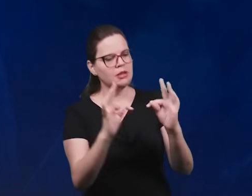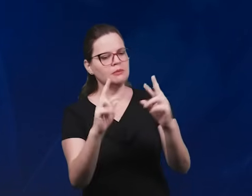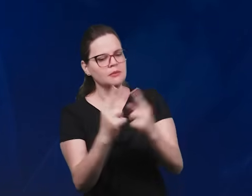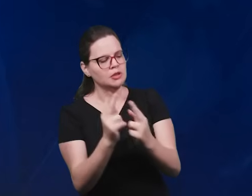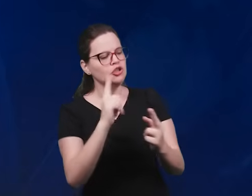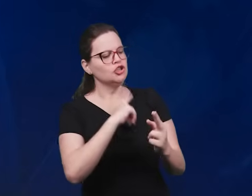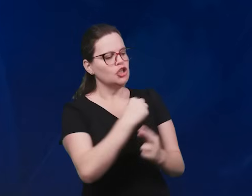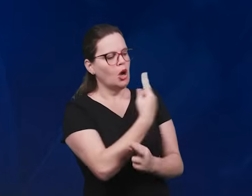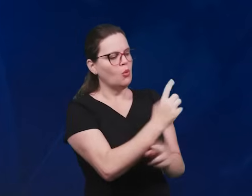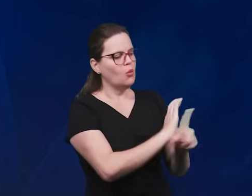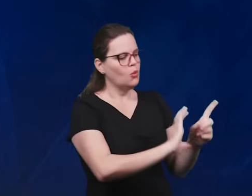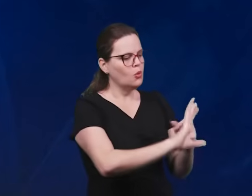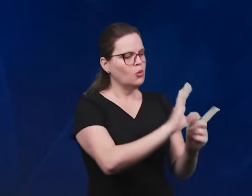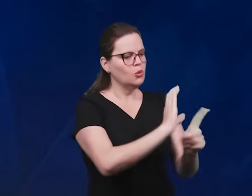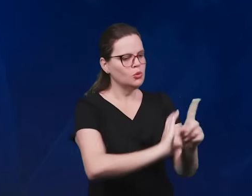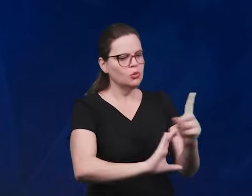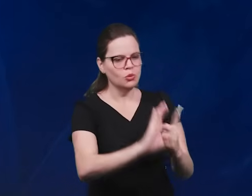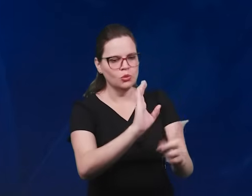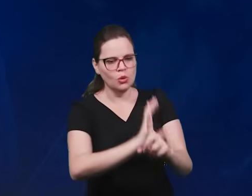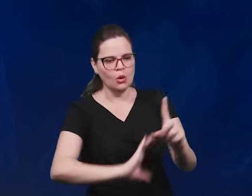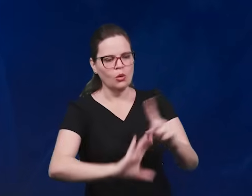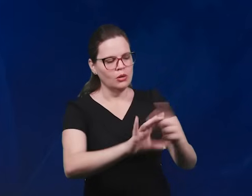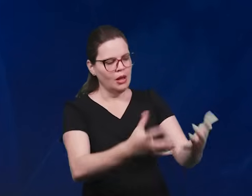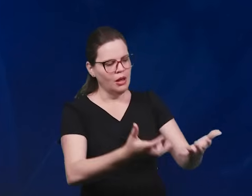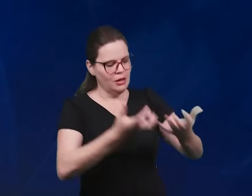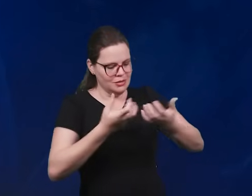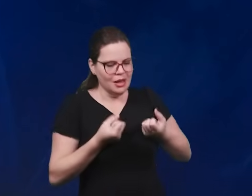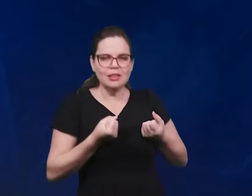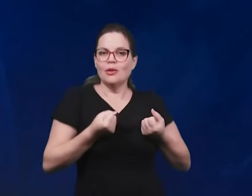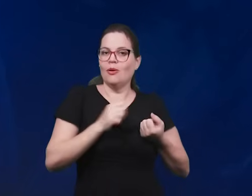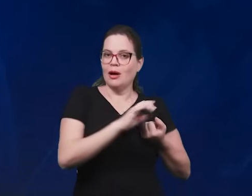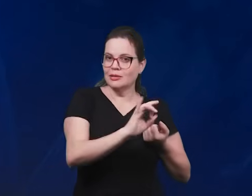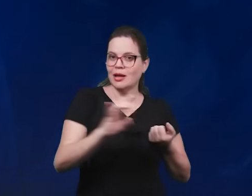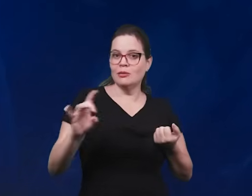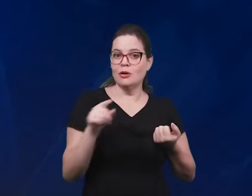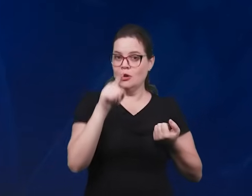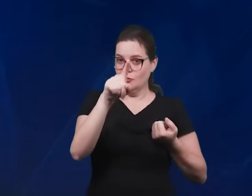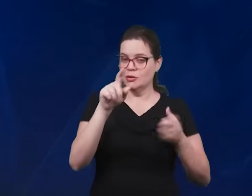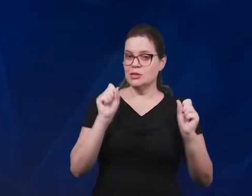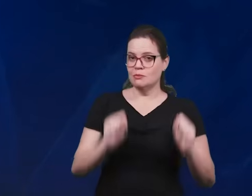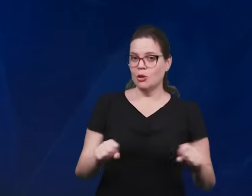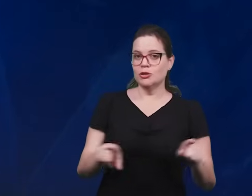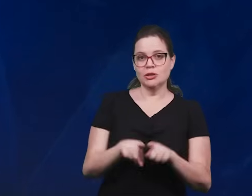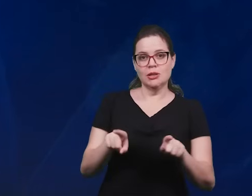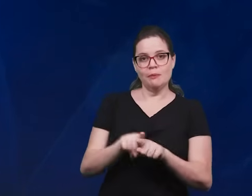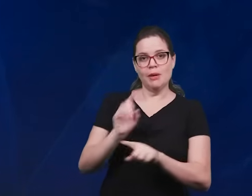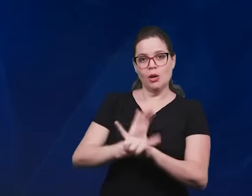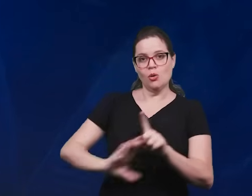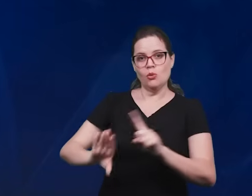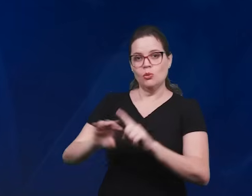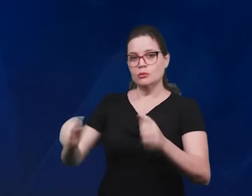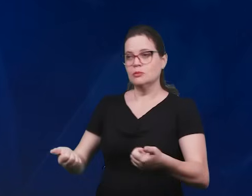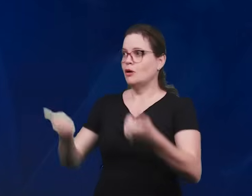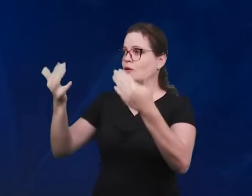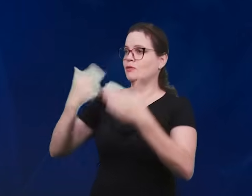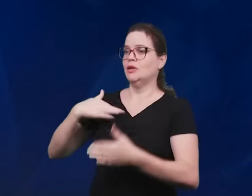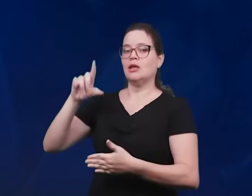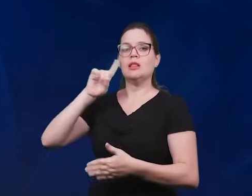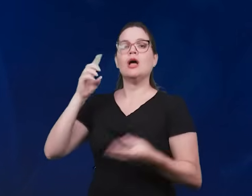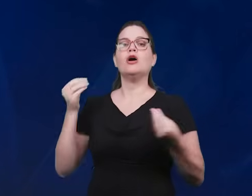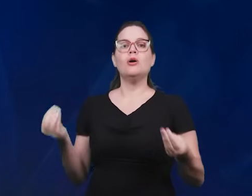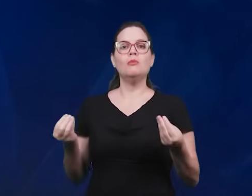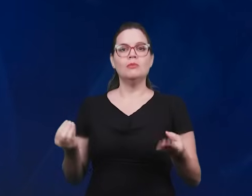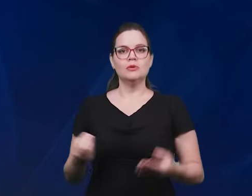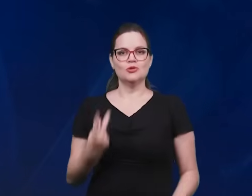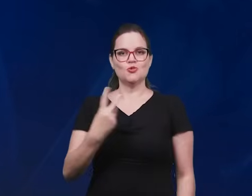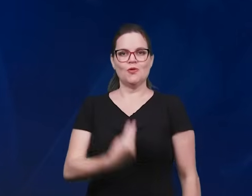pode apresentar a partir de hoje o seu culto a Deus, oferecendo a Ele a sua própria vida, o seu desejo